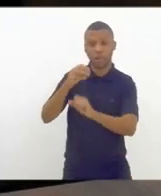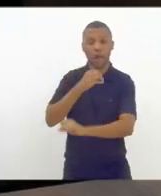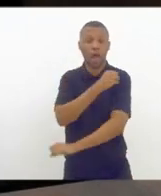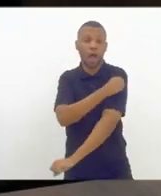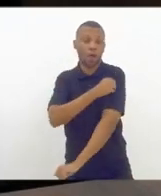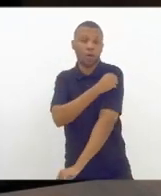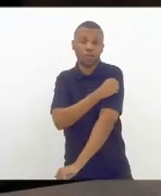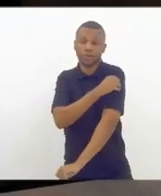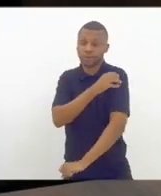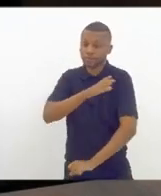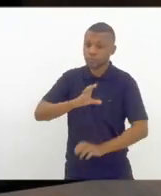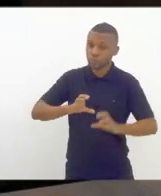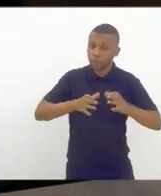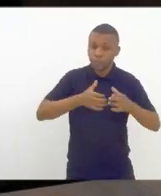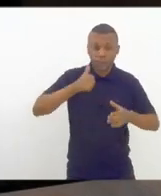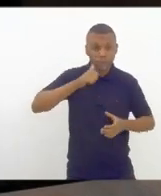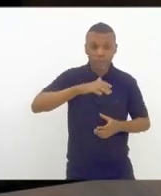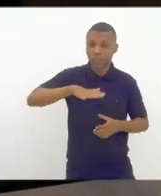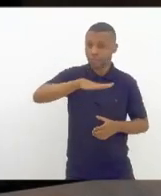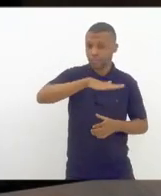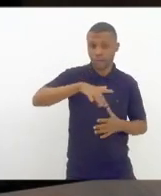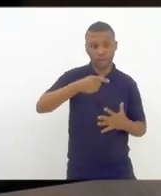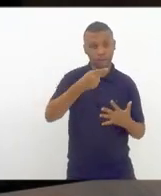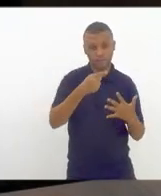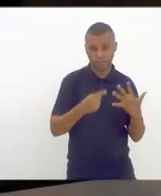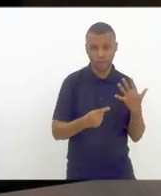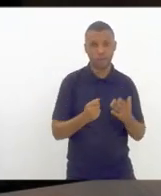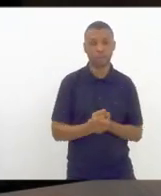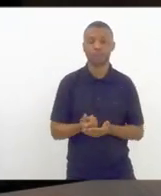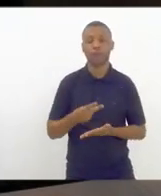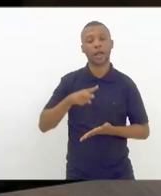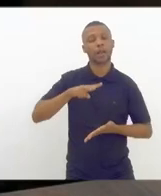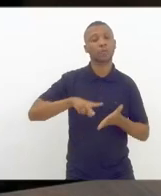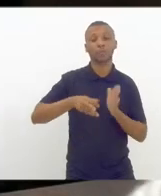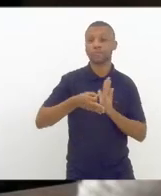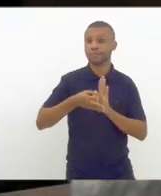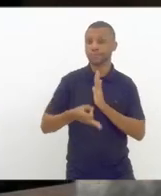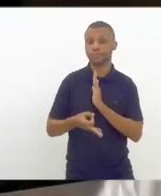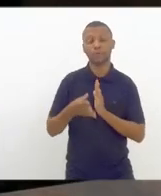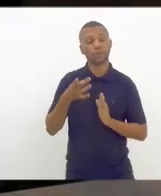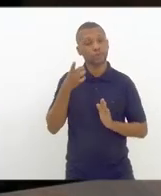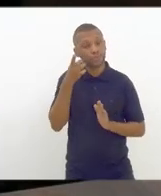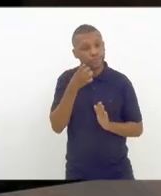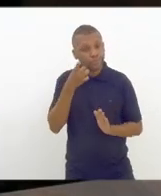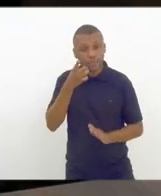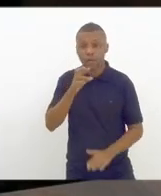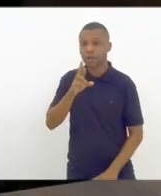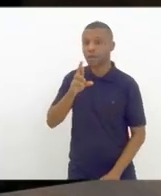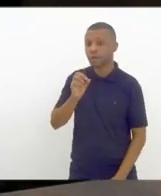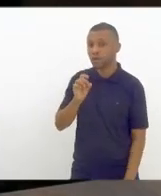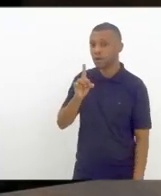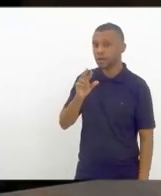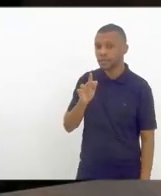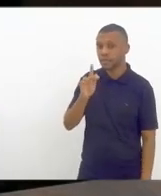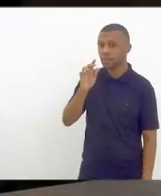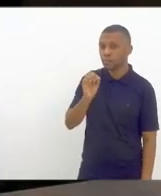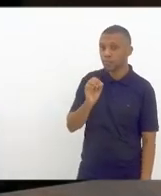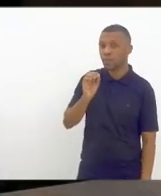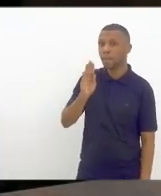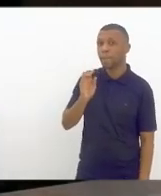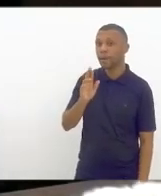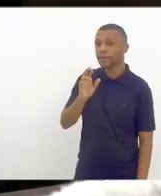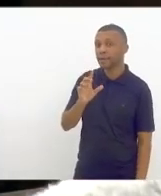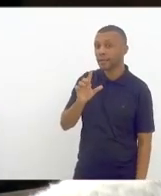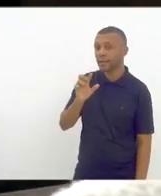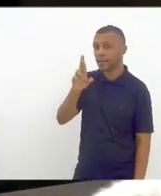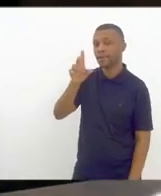Outras Providências. Leitura do parecer do relator, deputado Rodrigo Bacelar, favorável à emenda